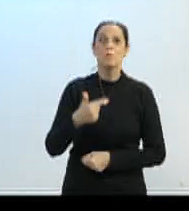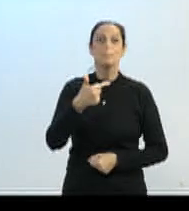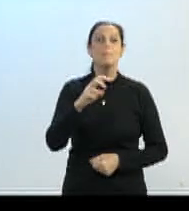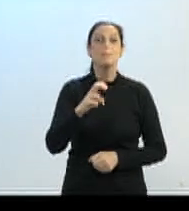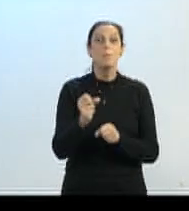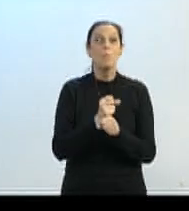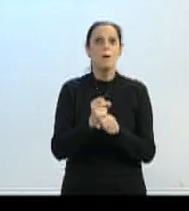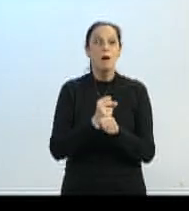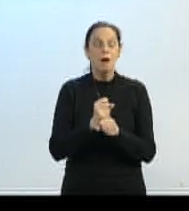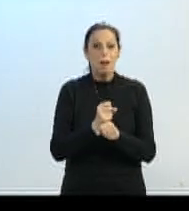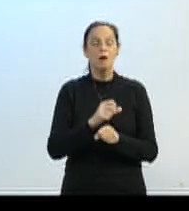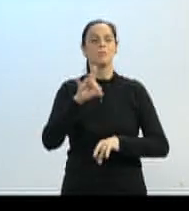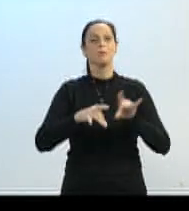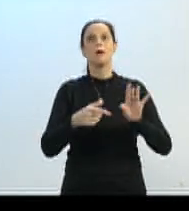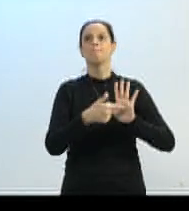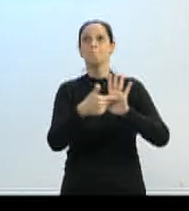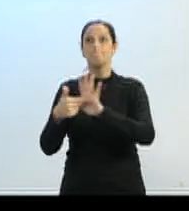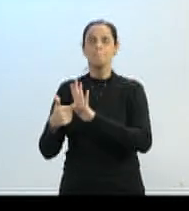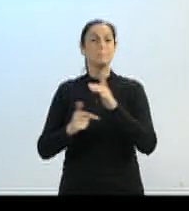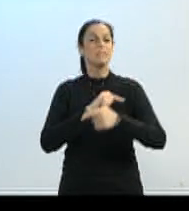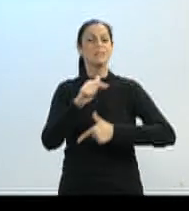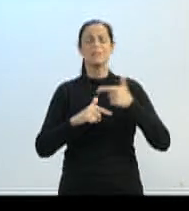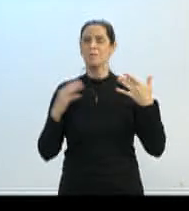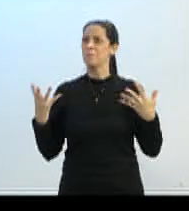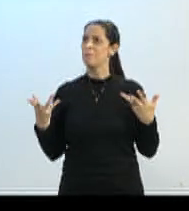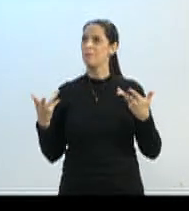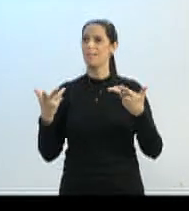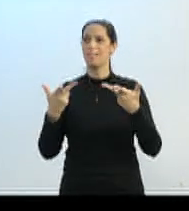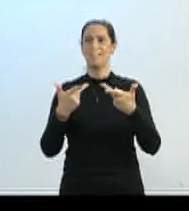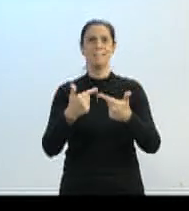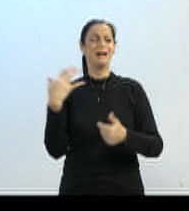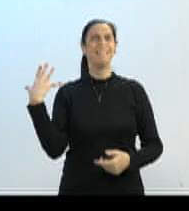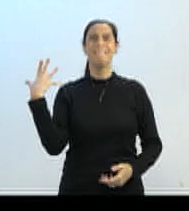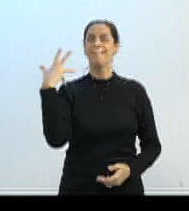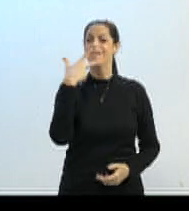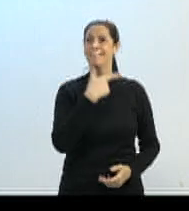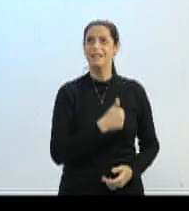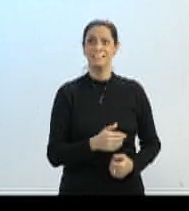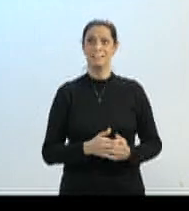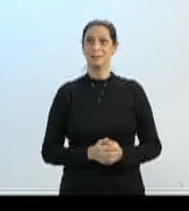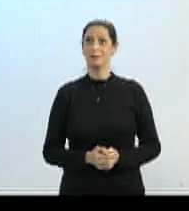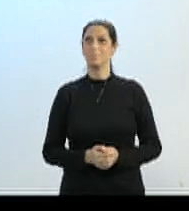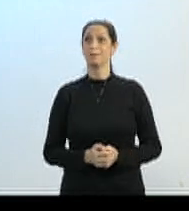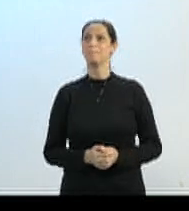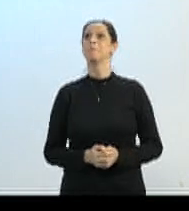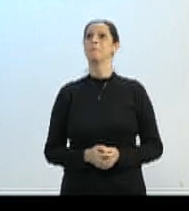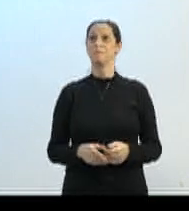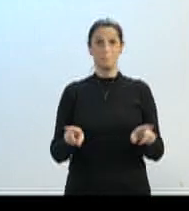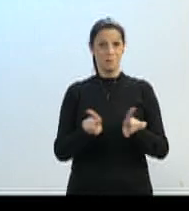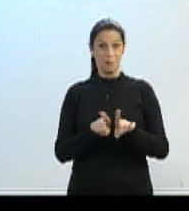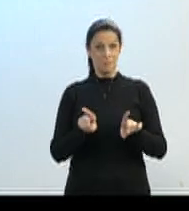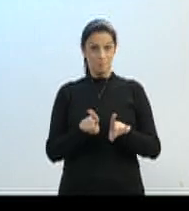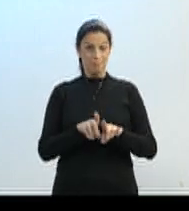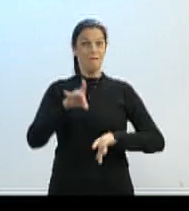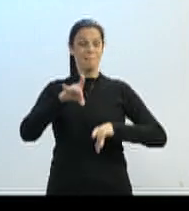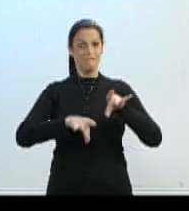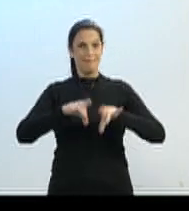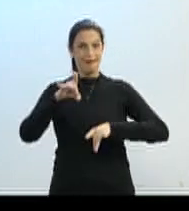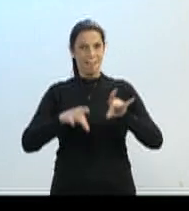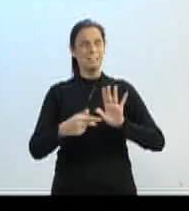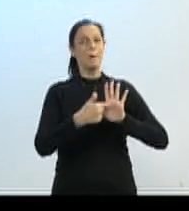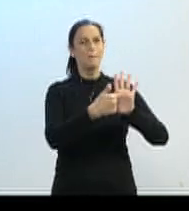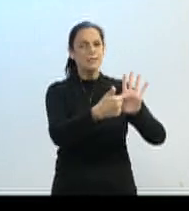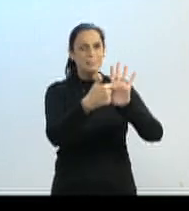grupo, gente, faz um trabalho fantástico, fenomenal. Inclusive, eles apresentam todo